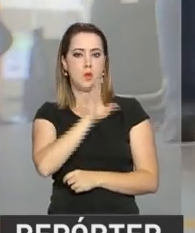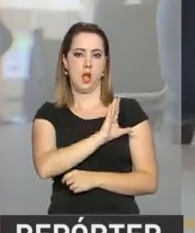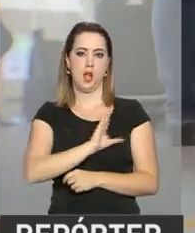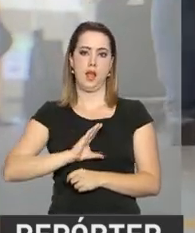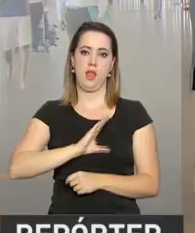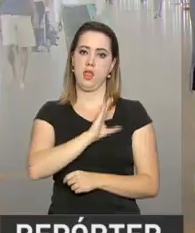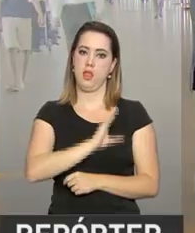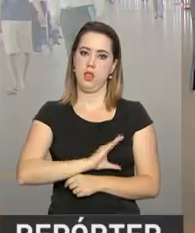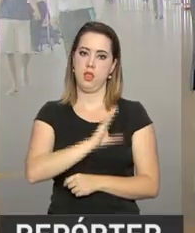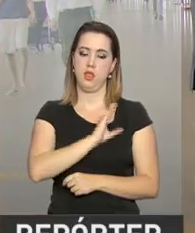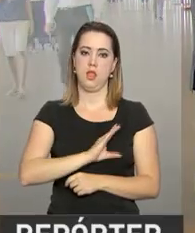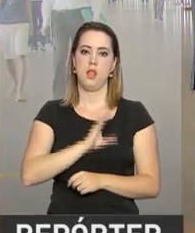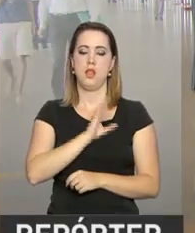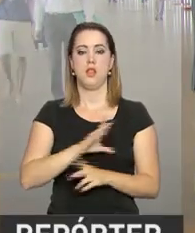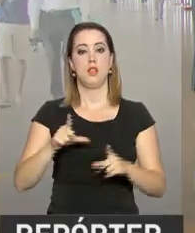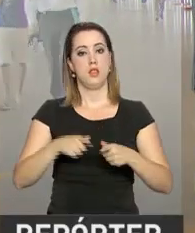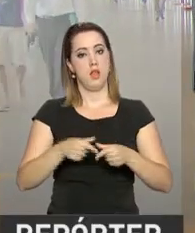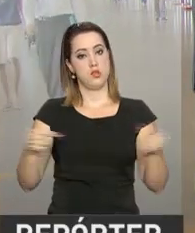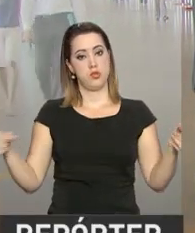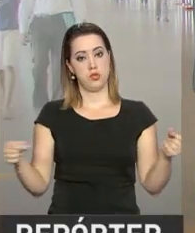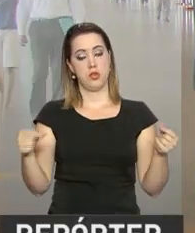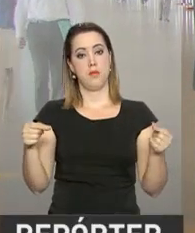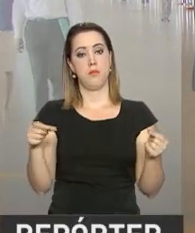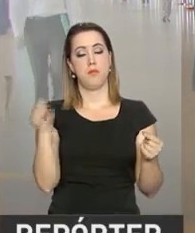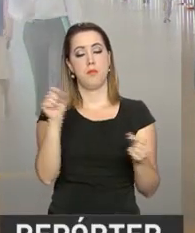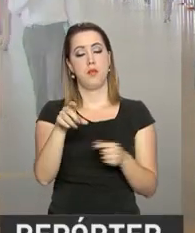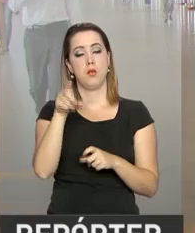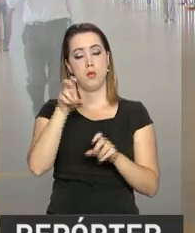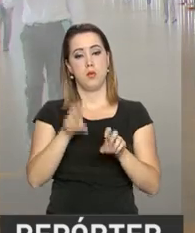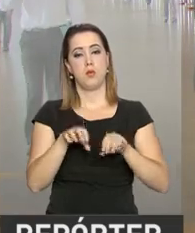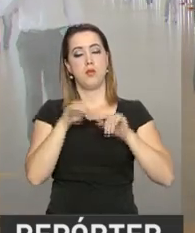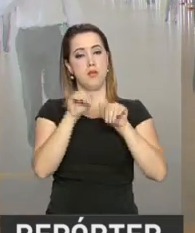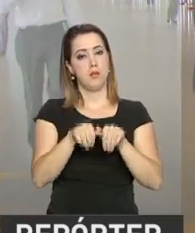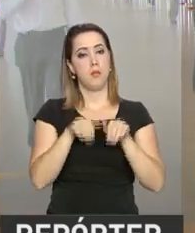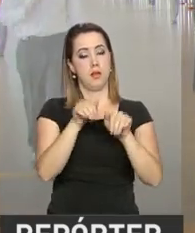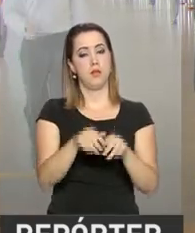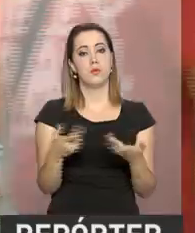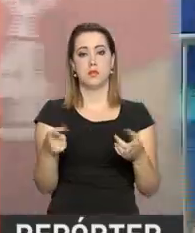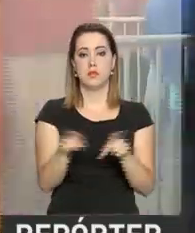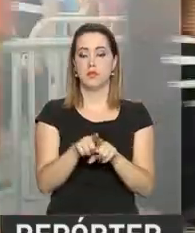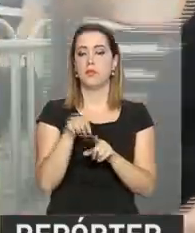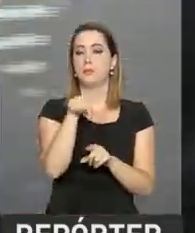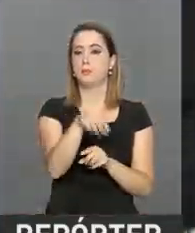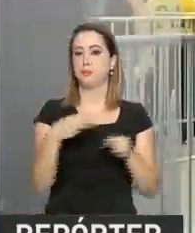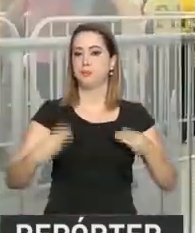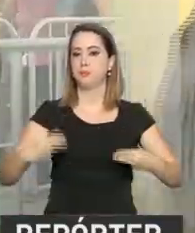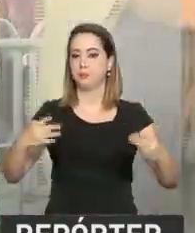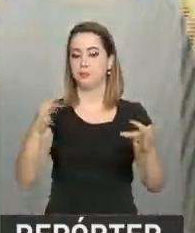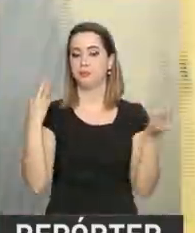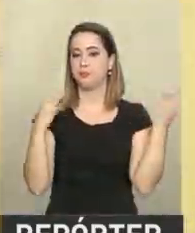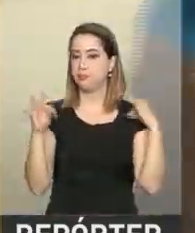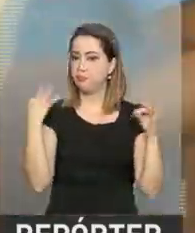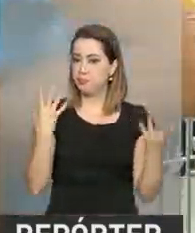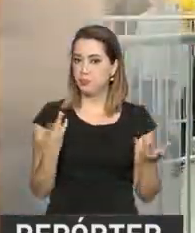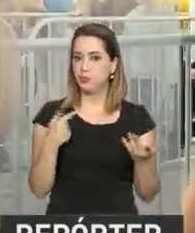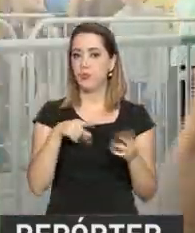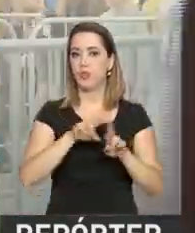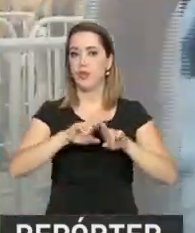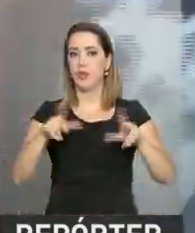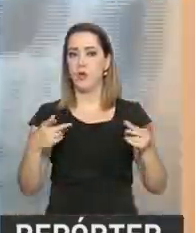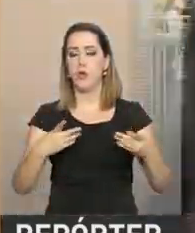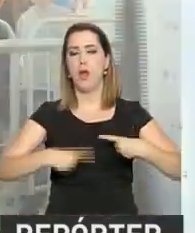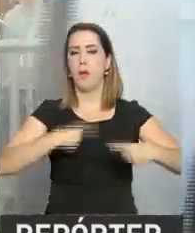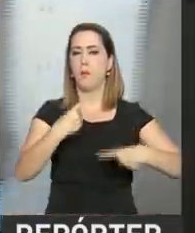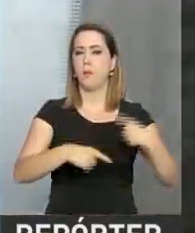e Austrália o número é de um levantamento feito pelo Ministério do Turismo segundo a pesquisa a política de